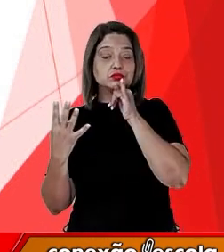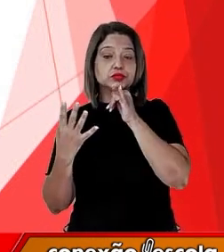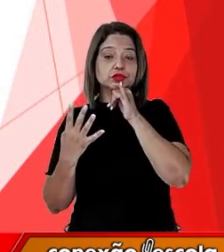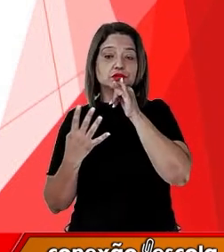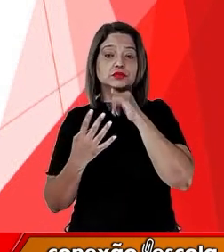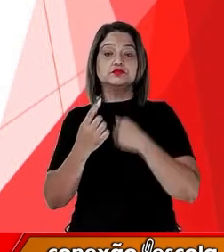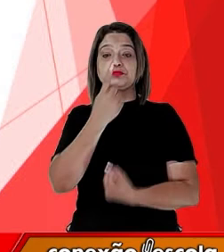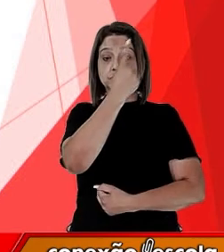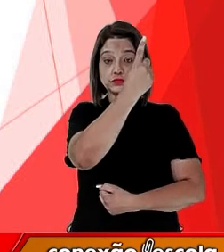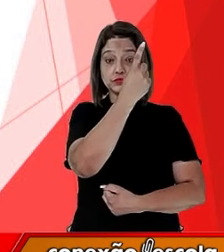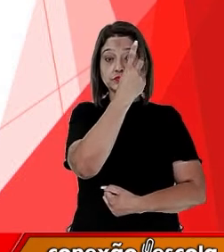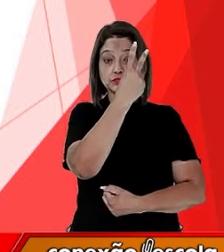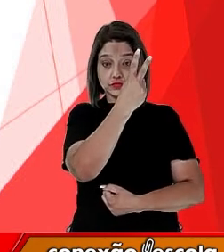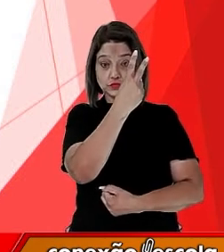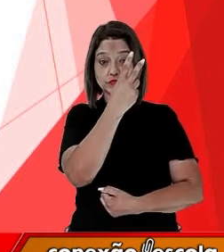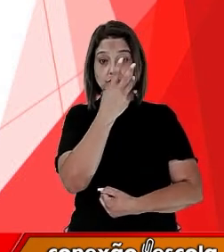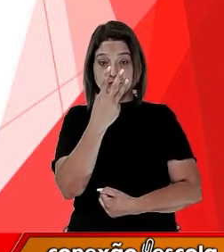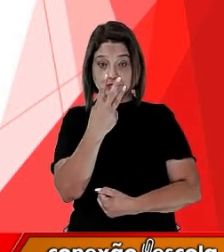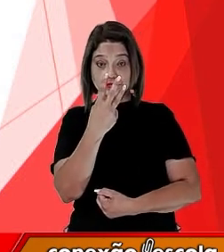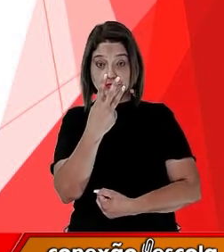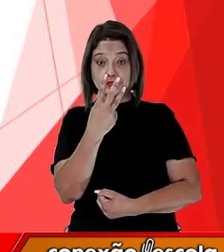1, 2,